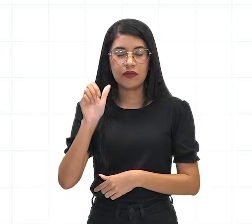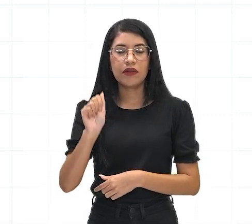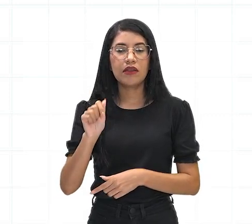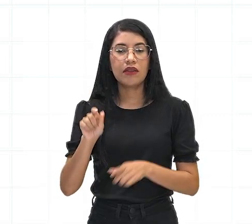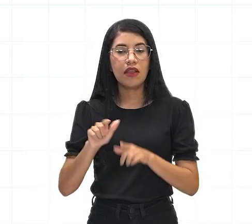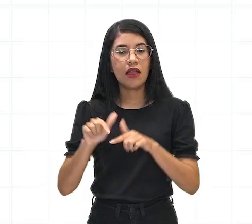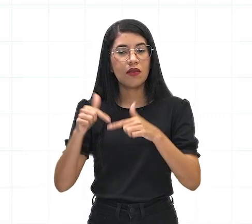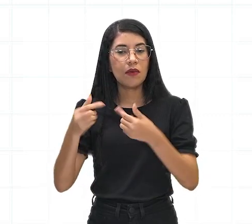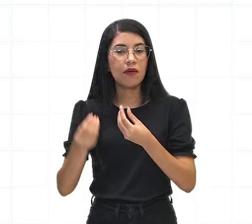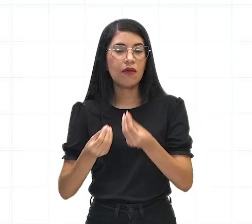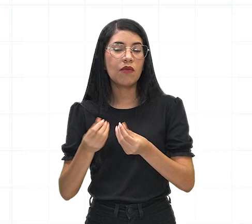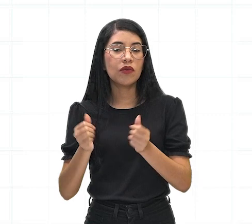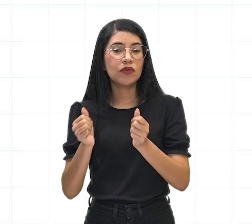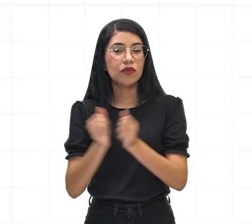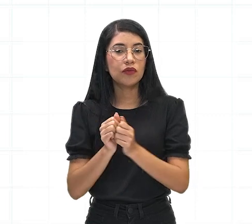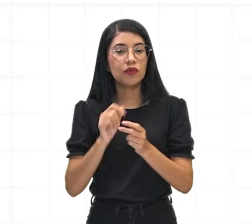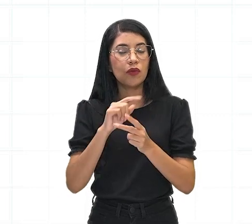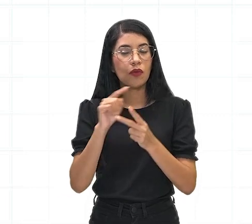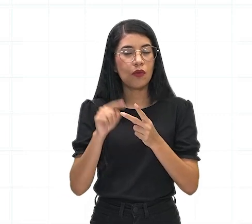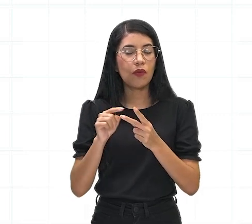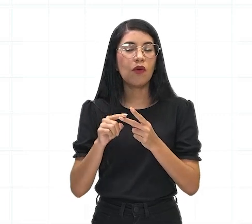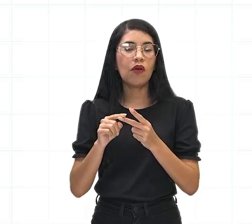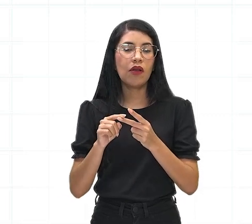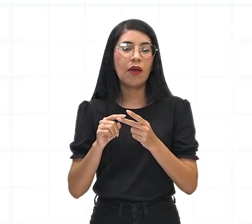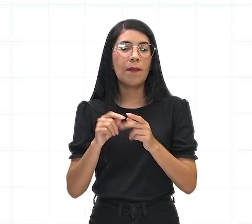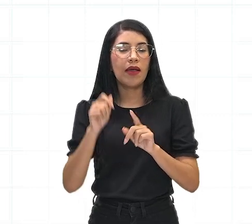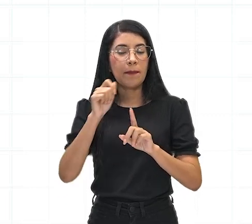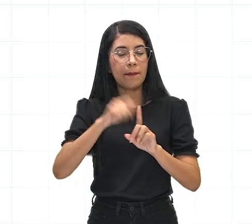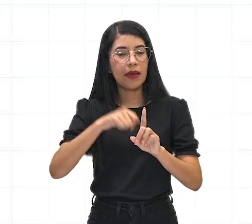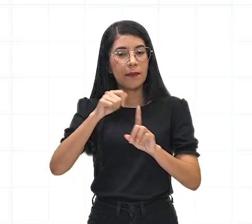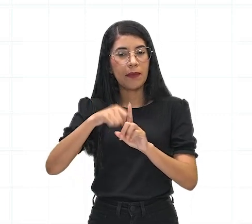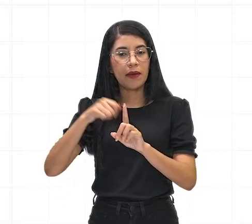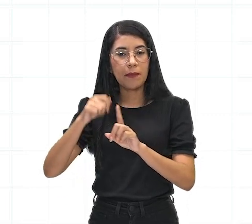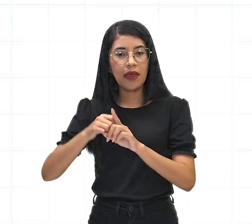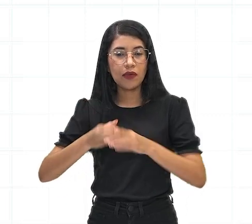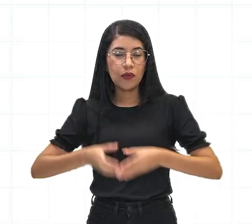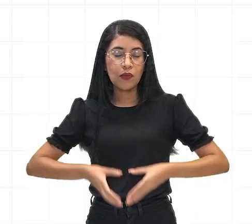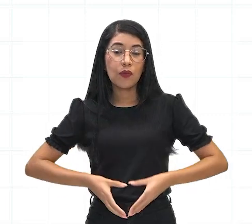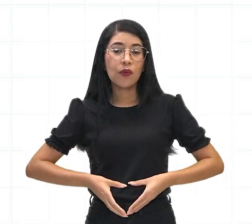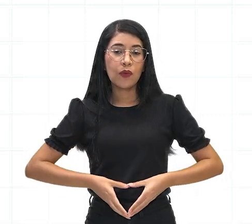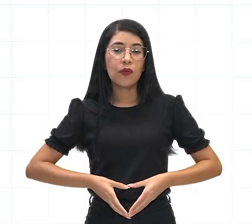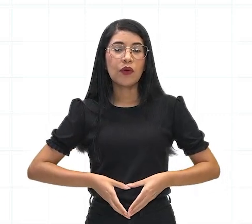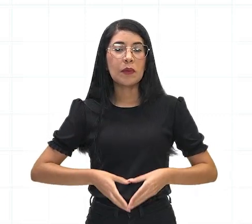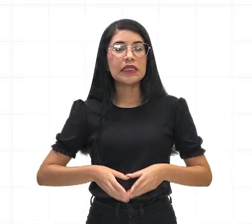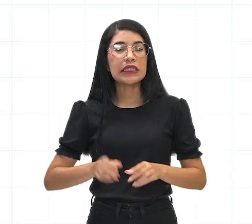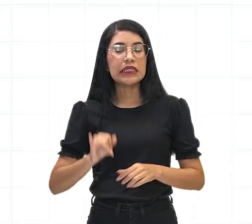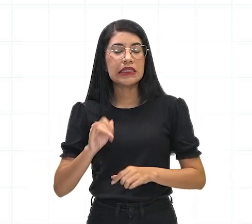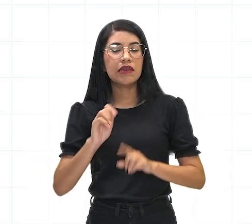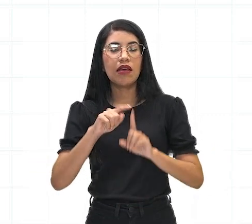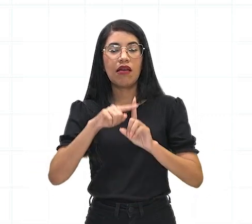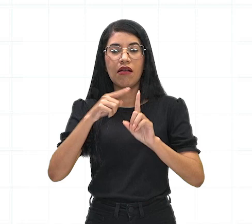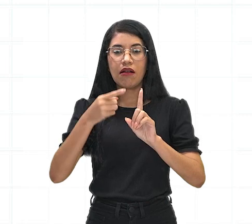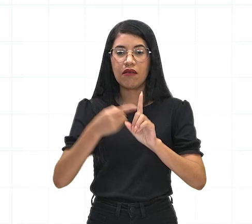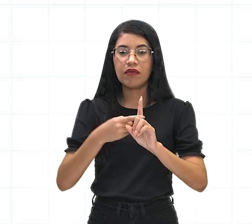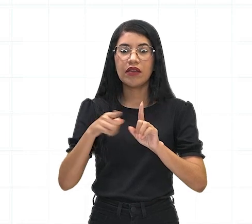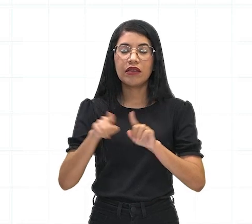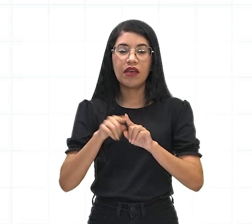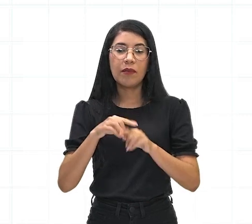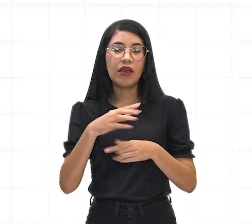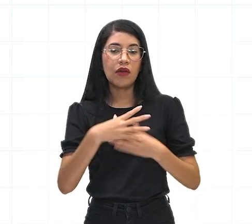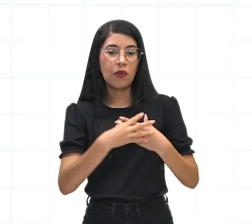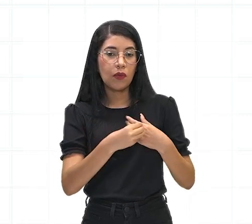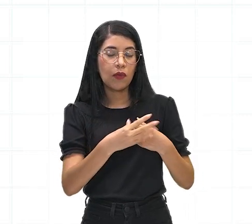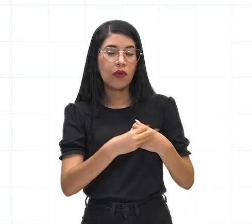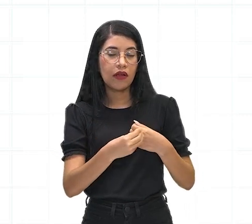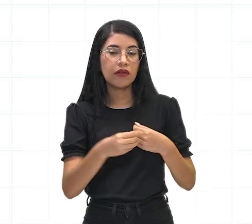vai atuar com o estrogênio, preparando o útero mensalmente para uma possível gravidez e para a produção de